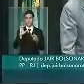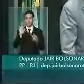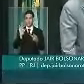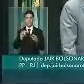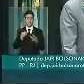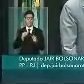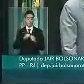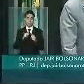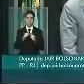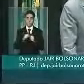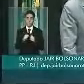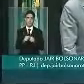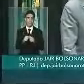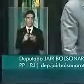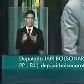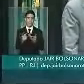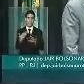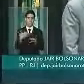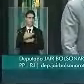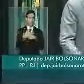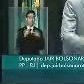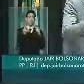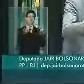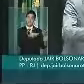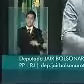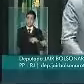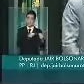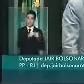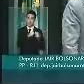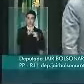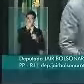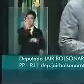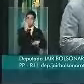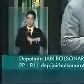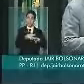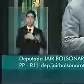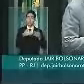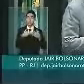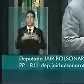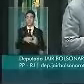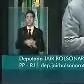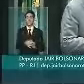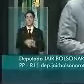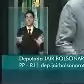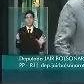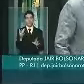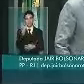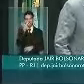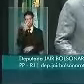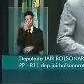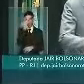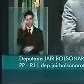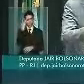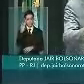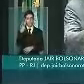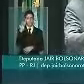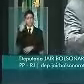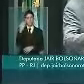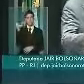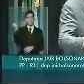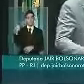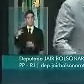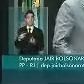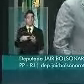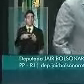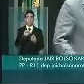faziam romarias ao presídio de Carandiru pedindo a liberdade do sequestrador de Abílio Diniz, dizendo que eles eram